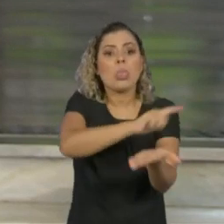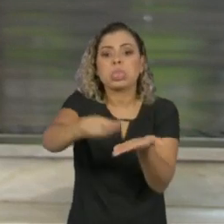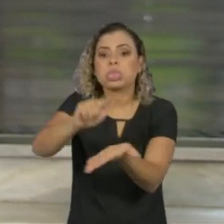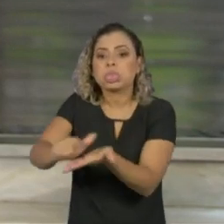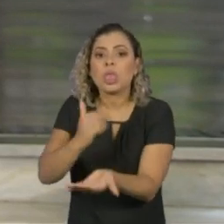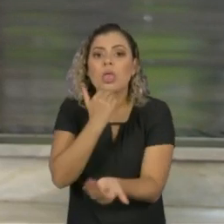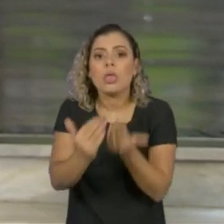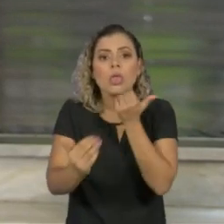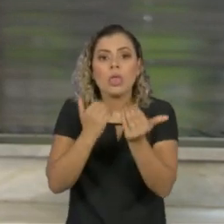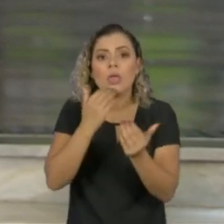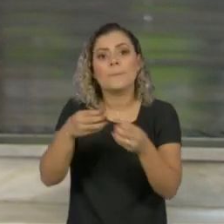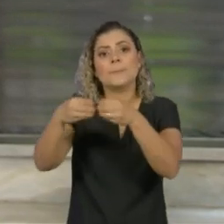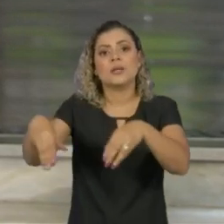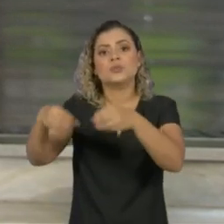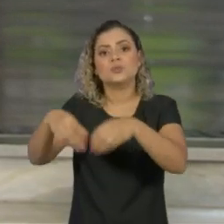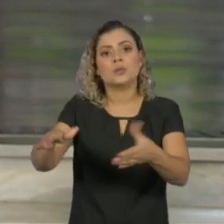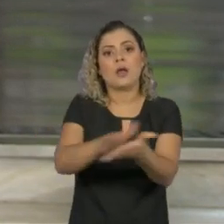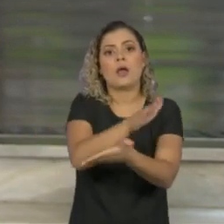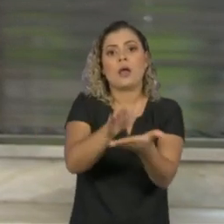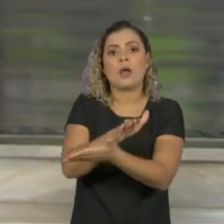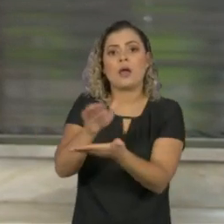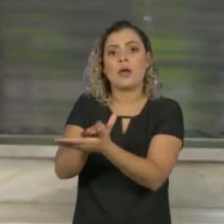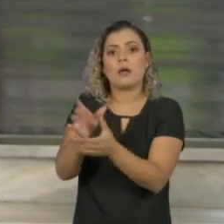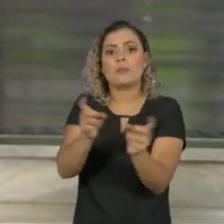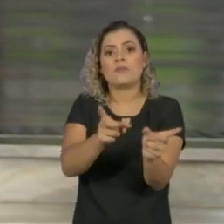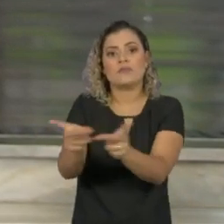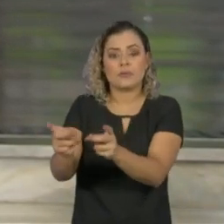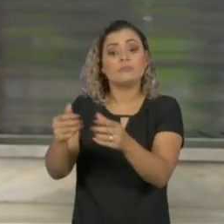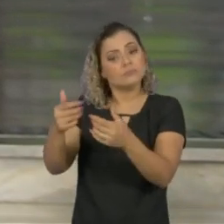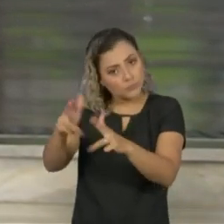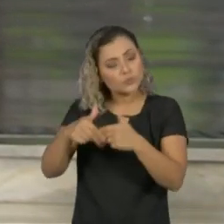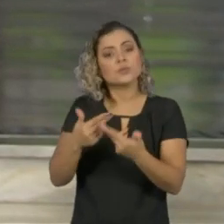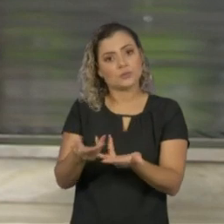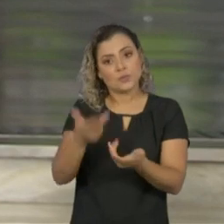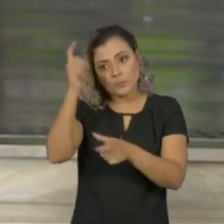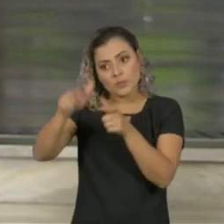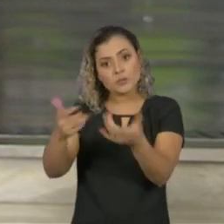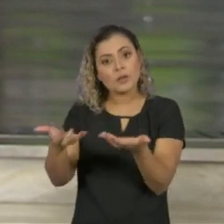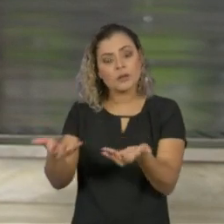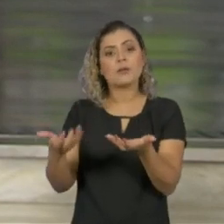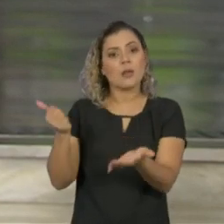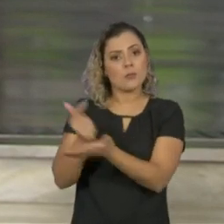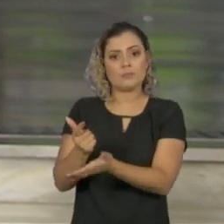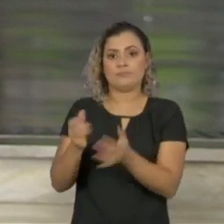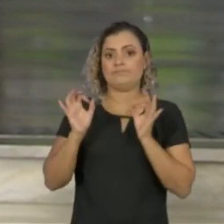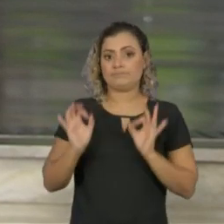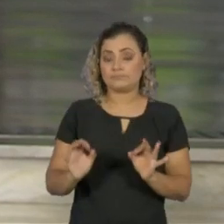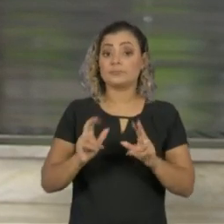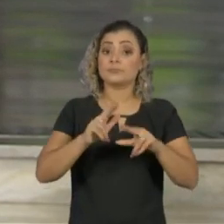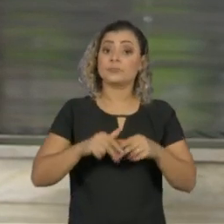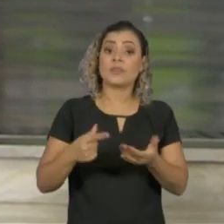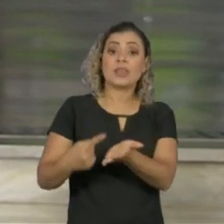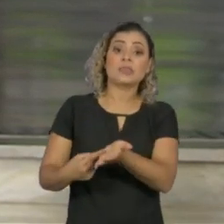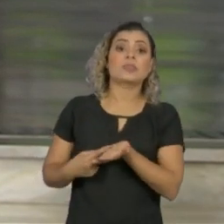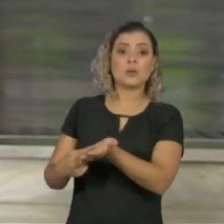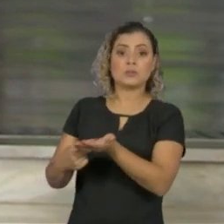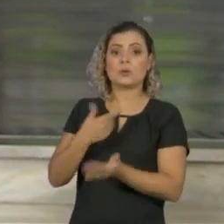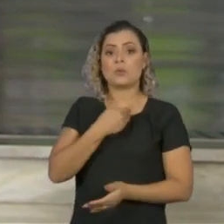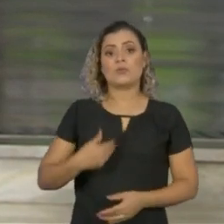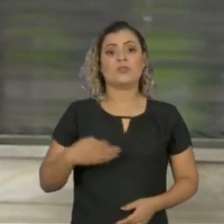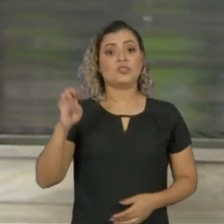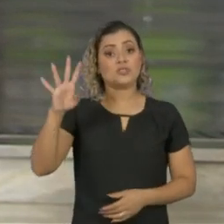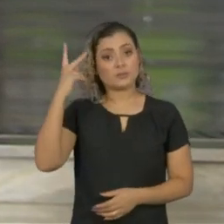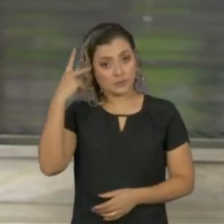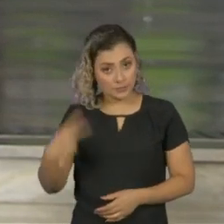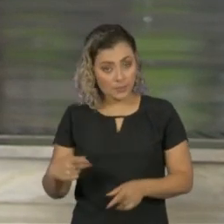isso, prejudicar outras pessoas que queiram fazer a aquisição do álcool gel nessas condições. Isso foi fruto de uma negociação do Governo do Estado de São